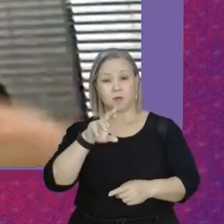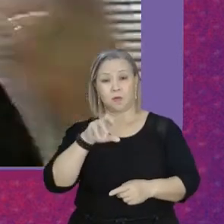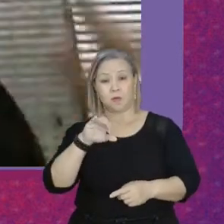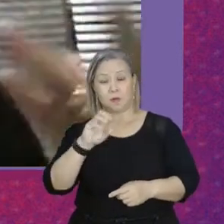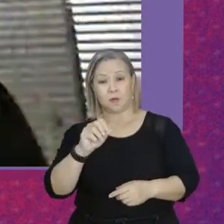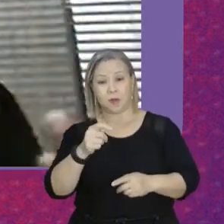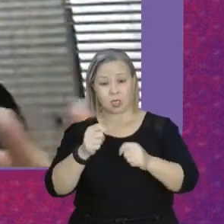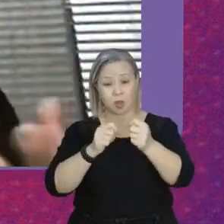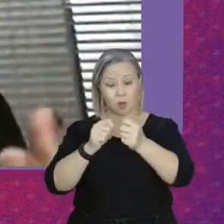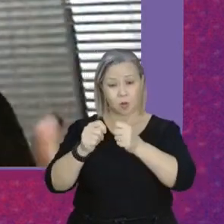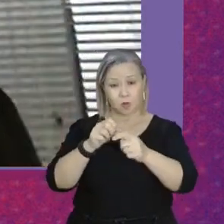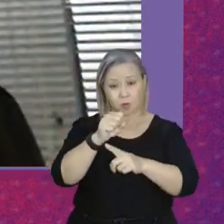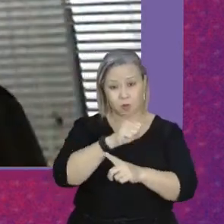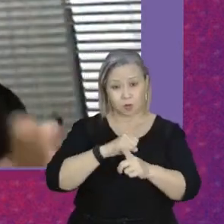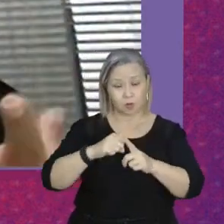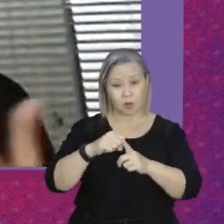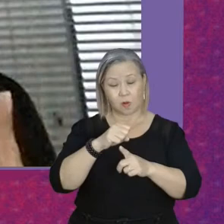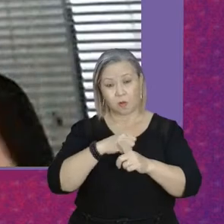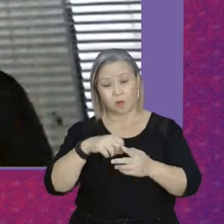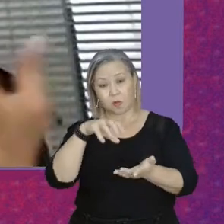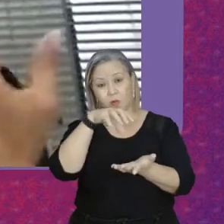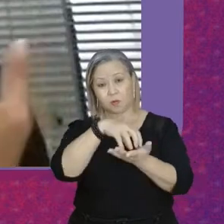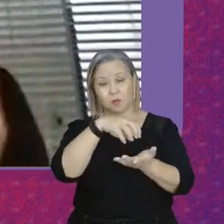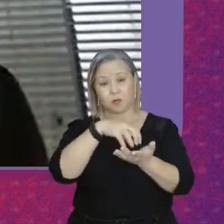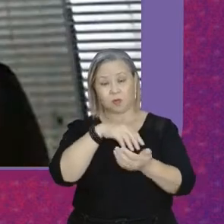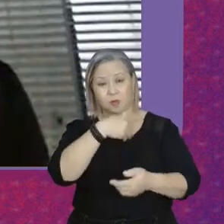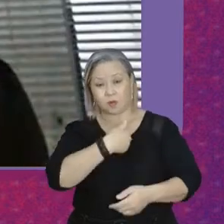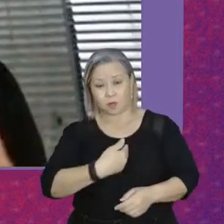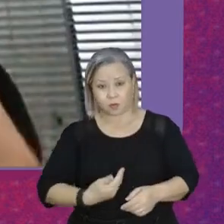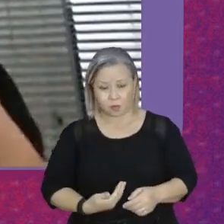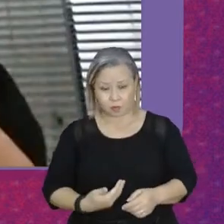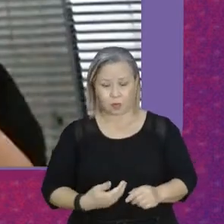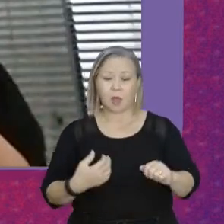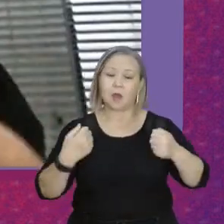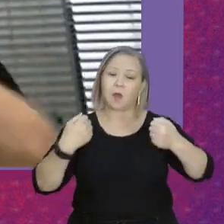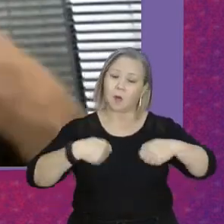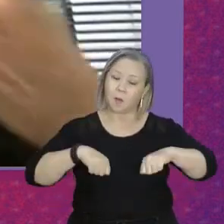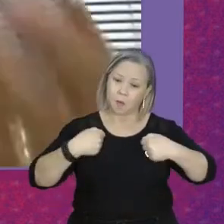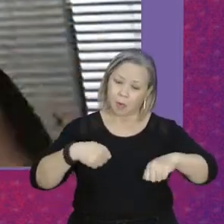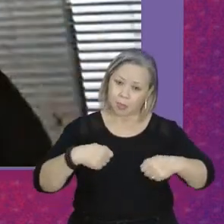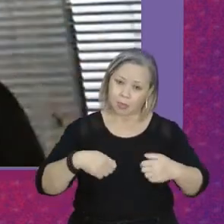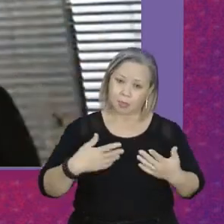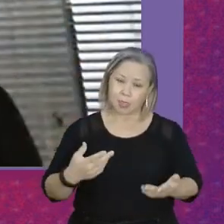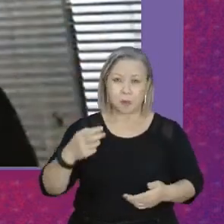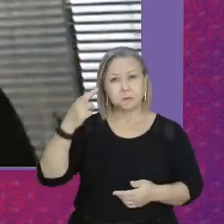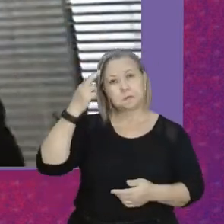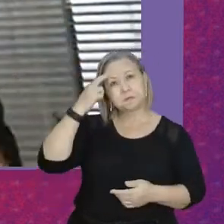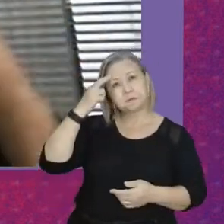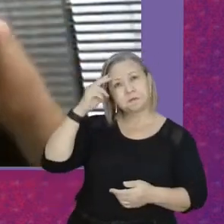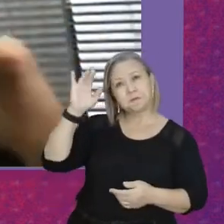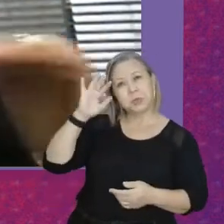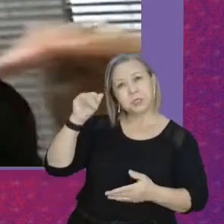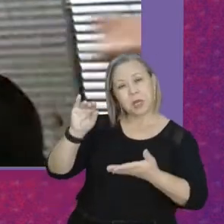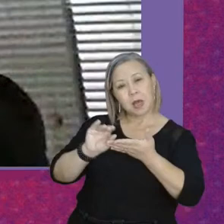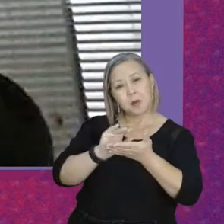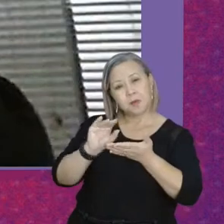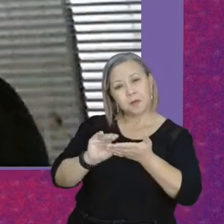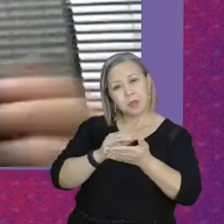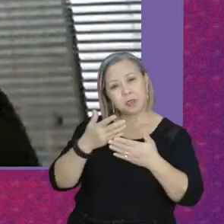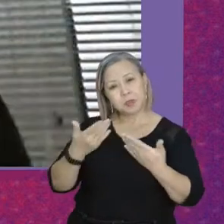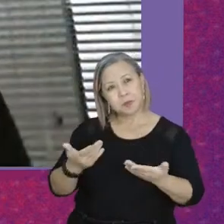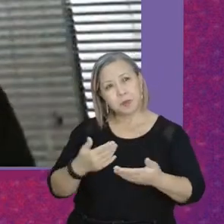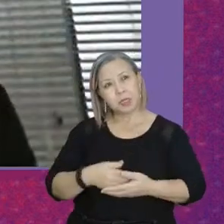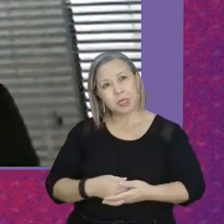controle social e o controle dos órgãos públicos. Então, precisamos pensar num investimento, né, em